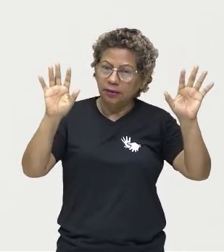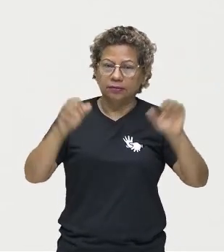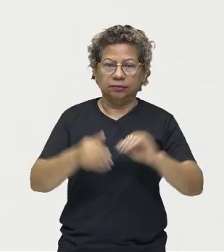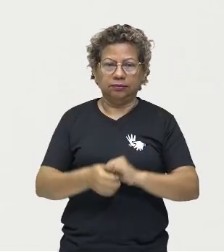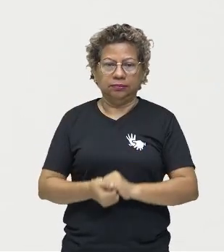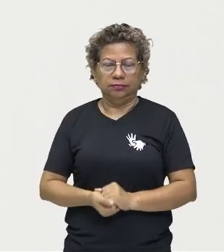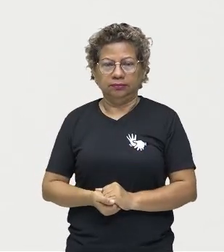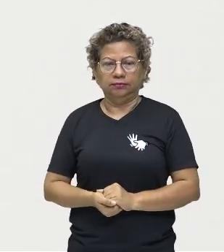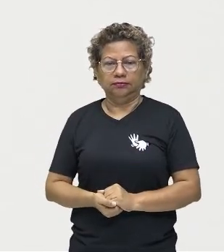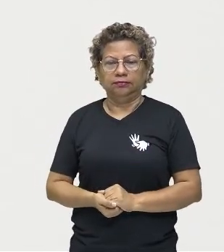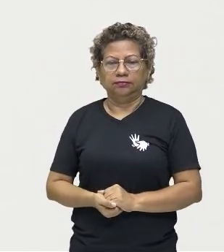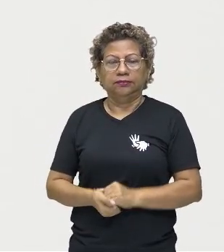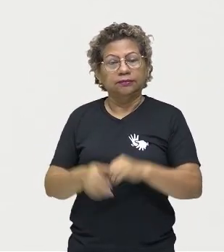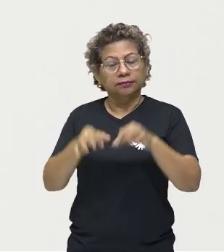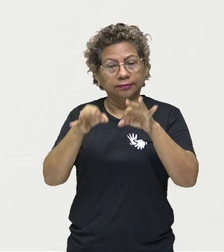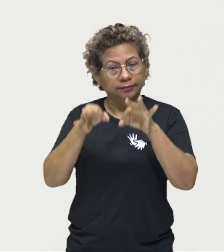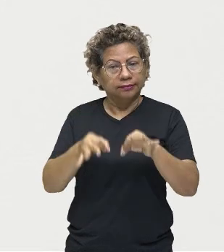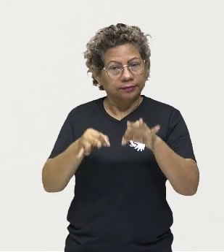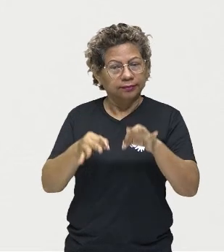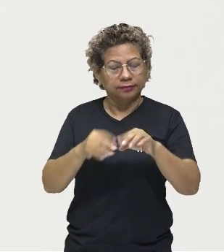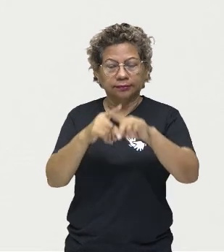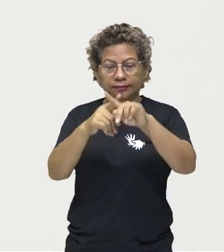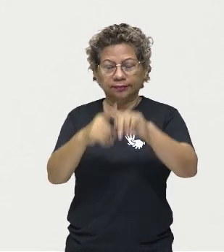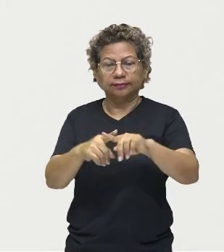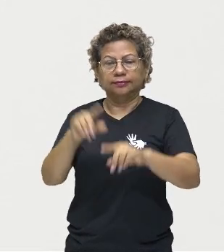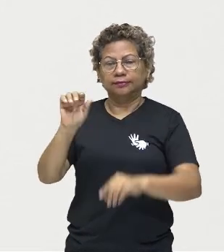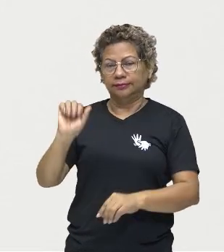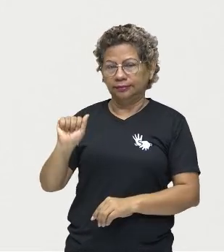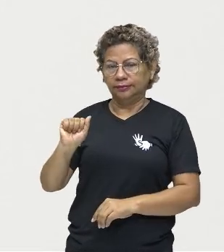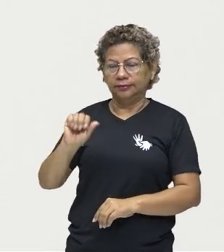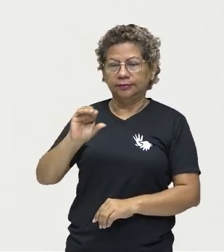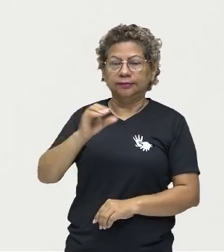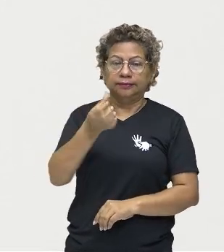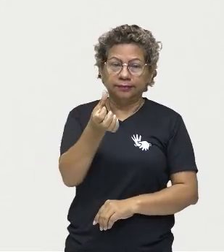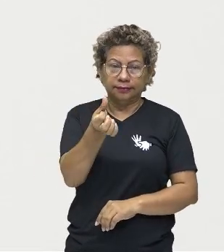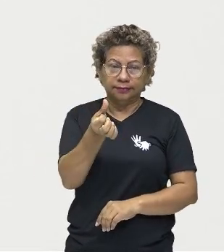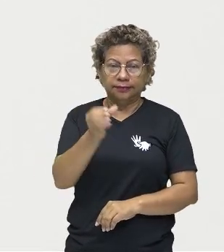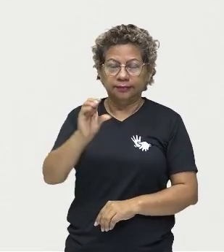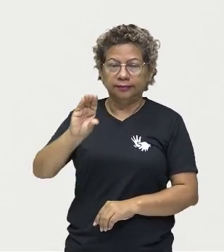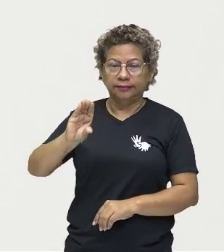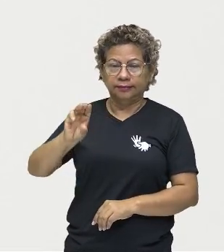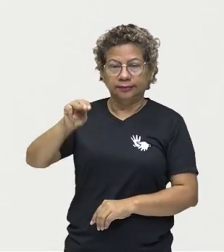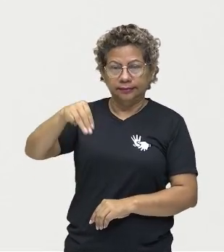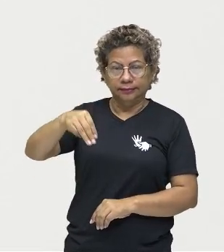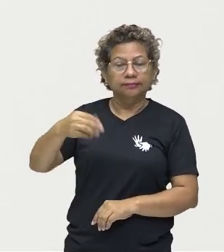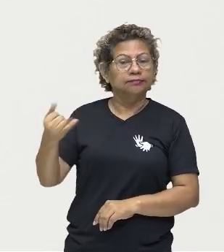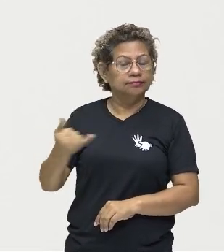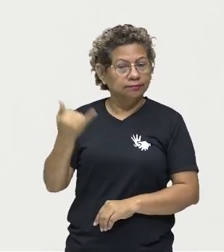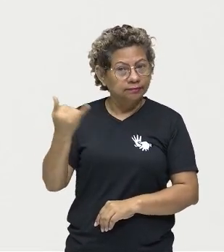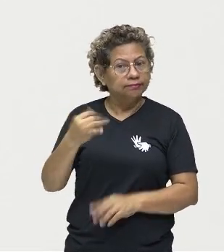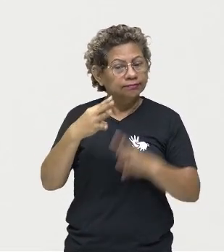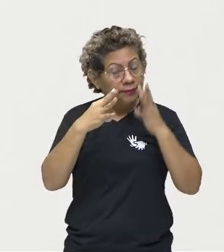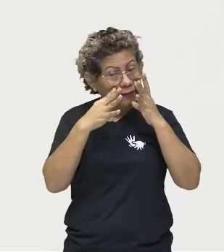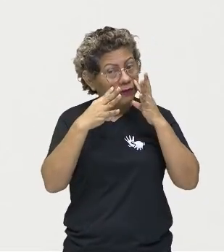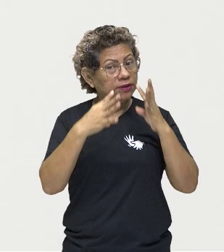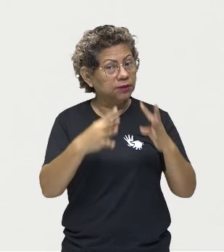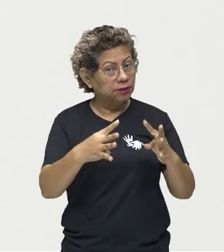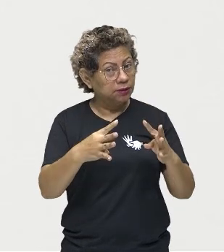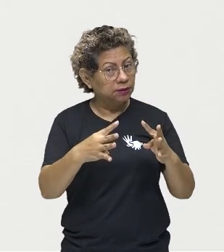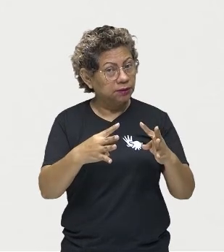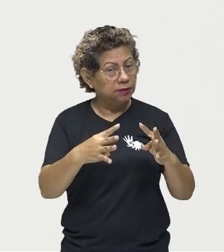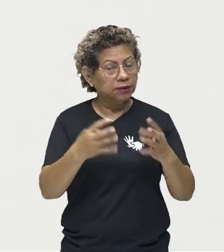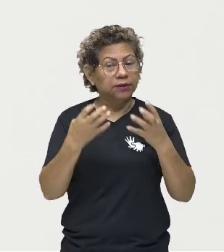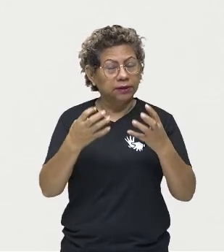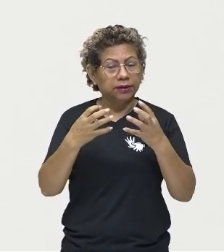assinalar a alternativa correta com os distratores, tá? É importante isso daqui. Nós queremos saber só o